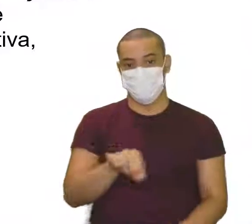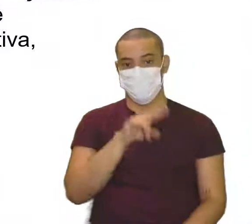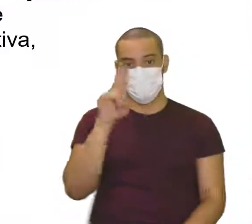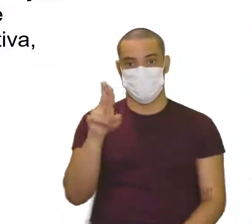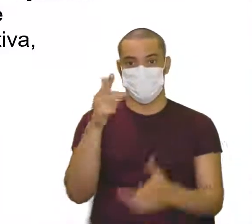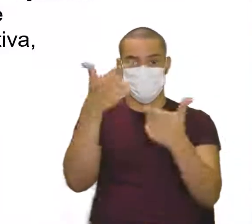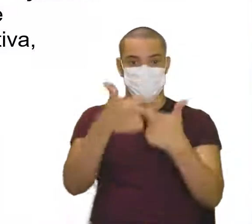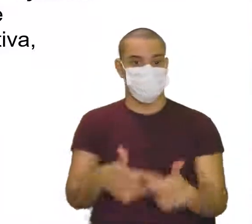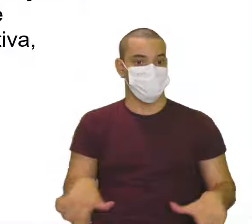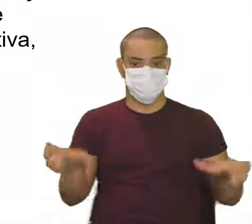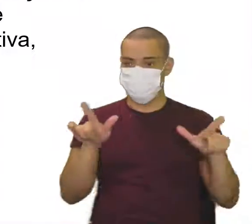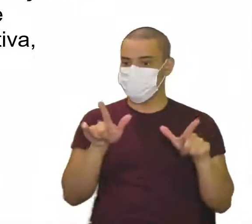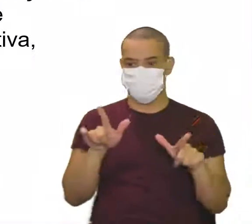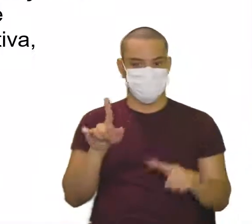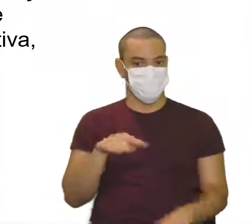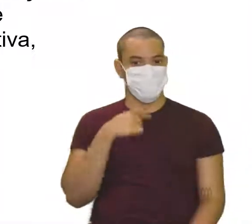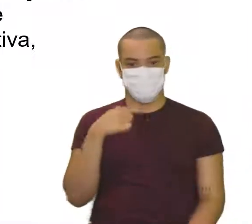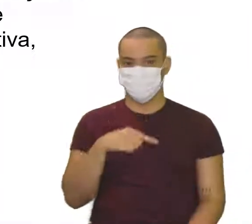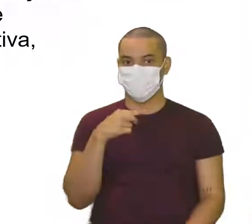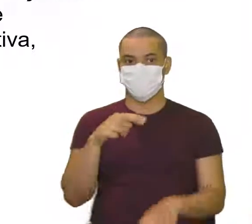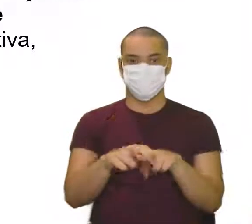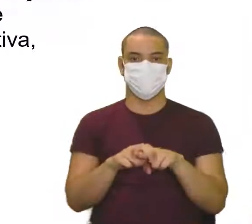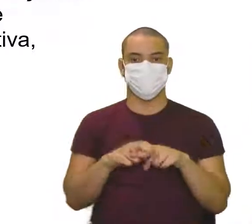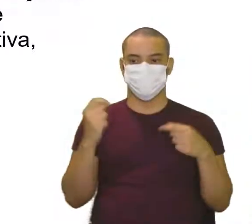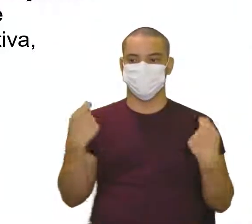ou neutra, tá, pessoal? Então, qual é a condição?